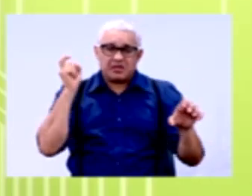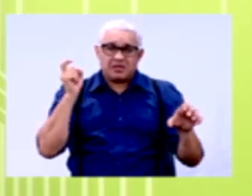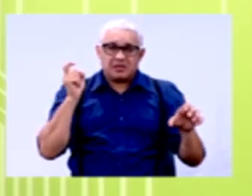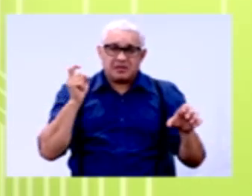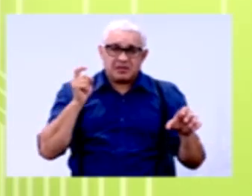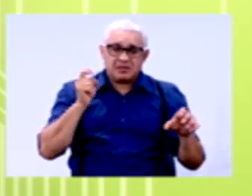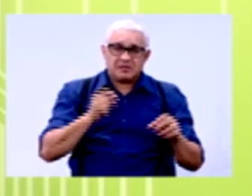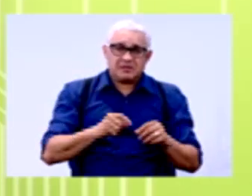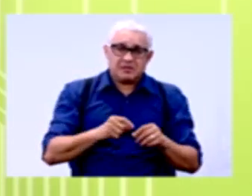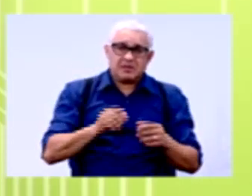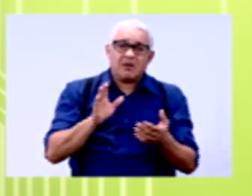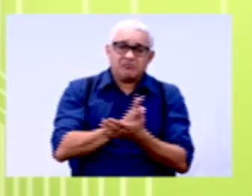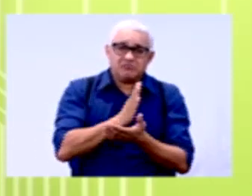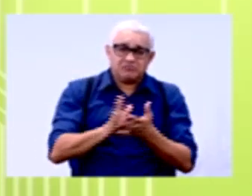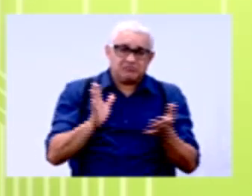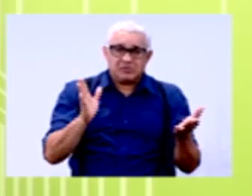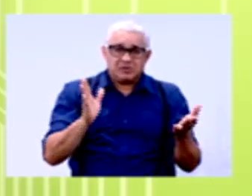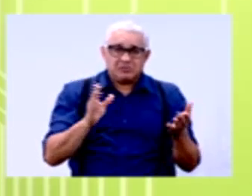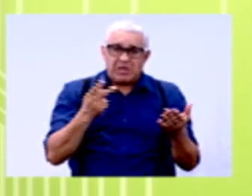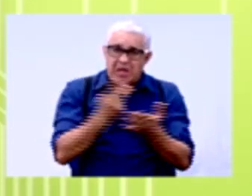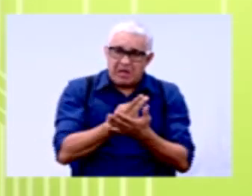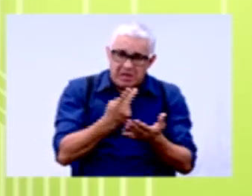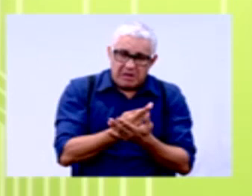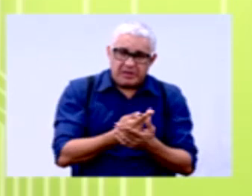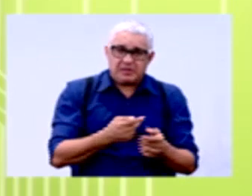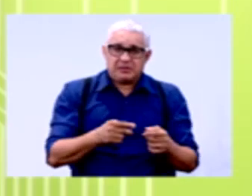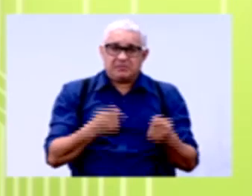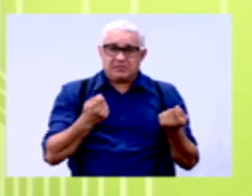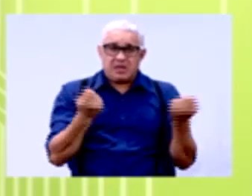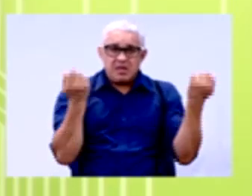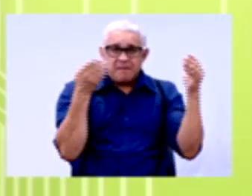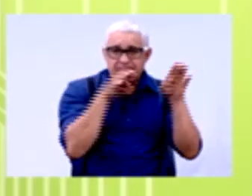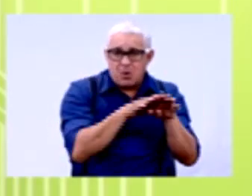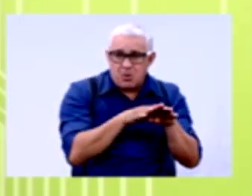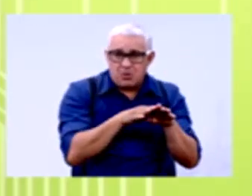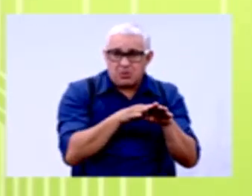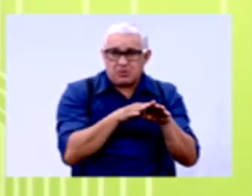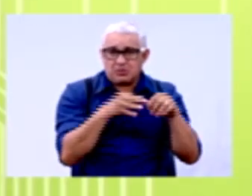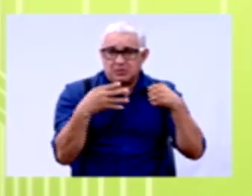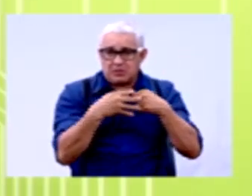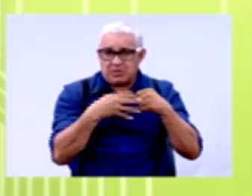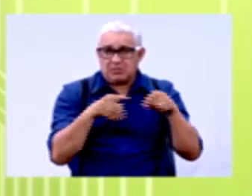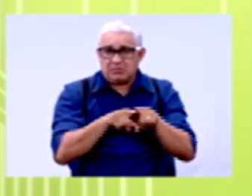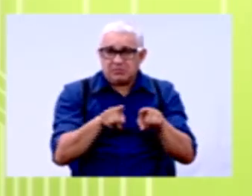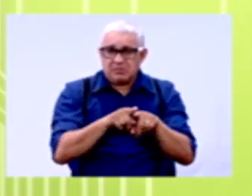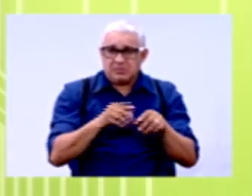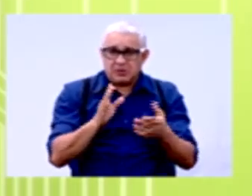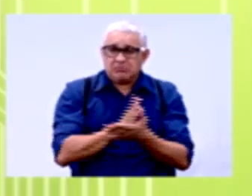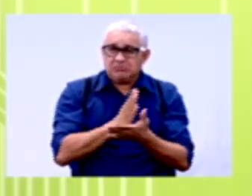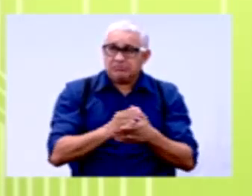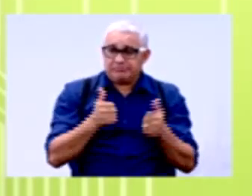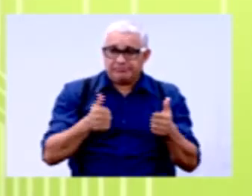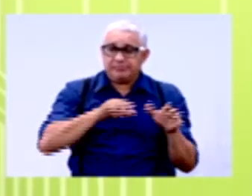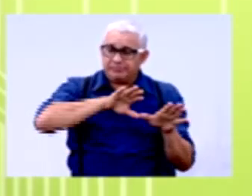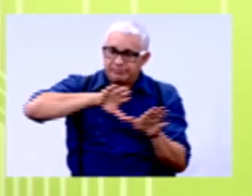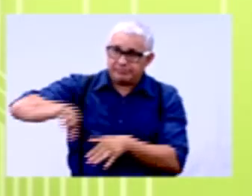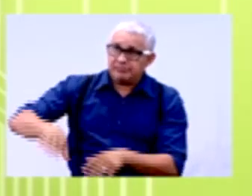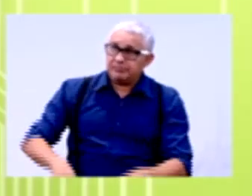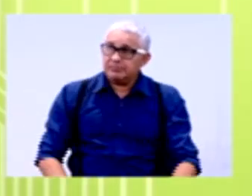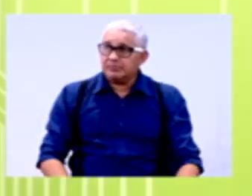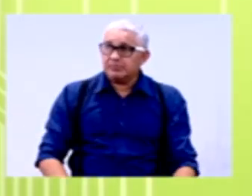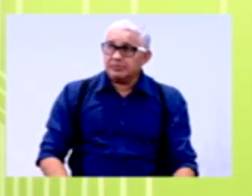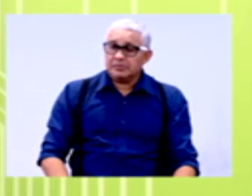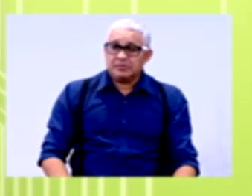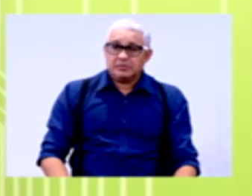vezes davam bugs, né? E tinham que fechar o servidor em determinadas situações. Bom, só um